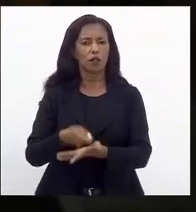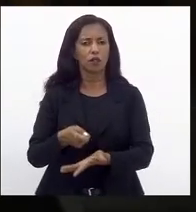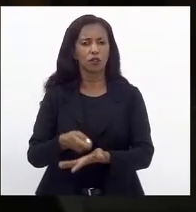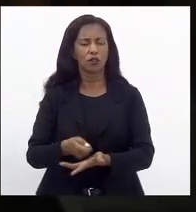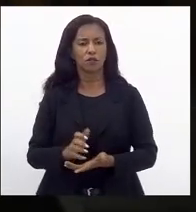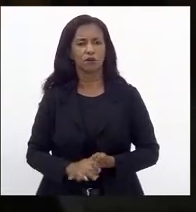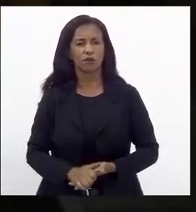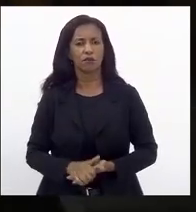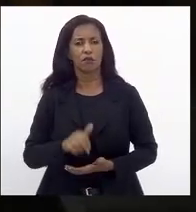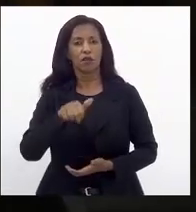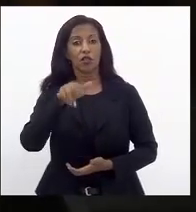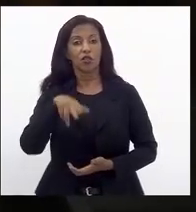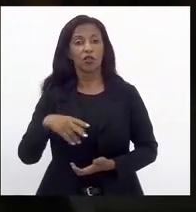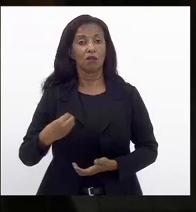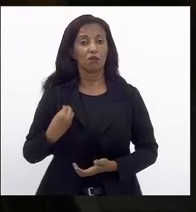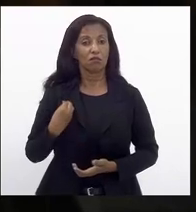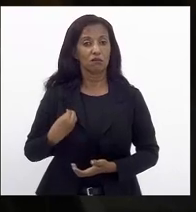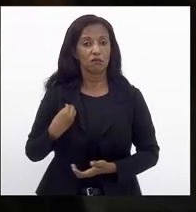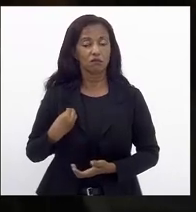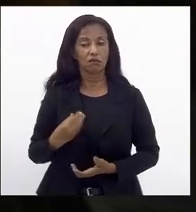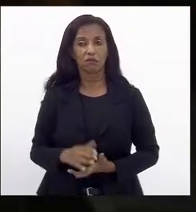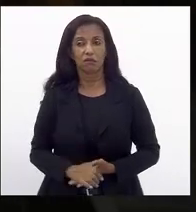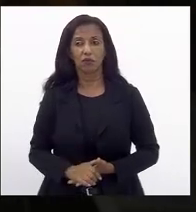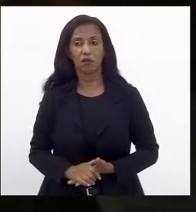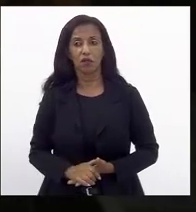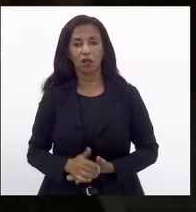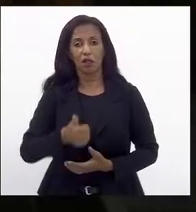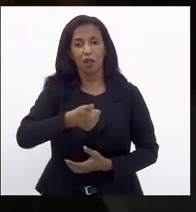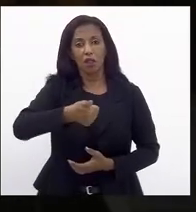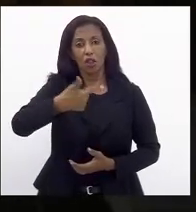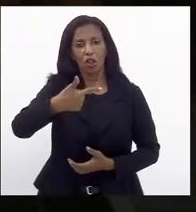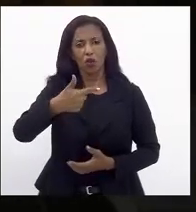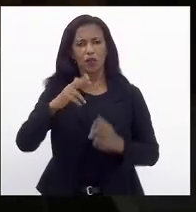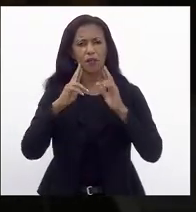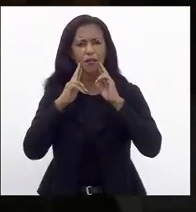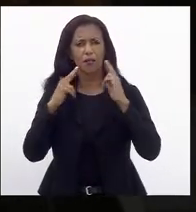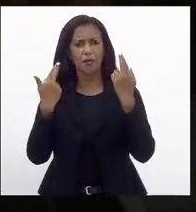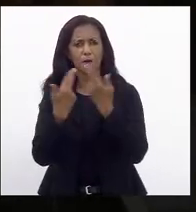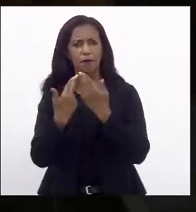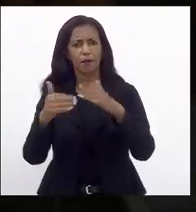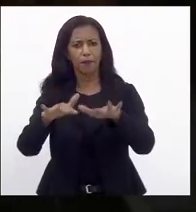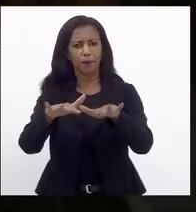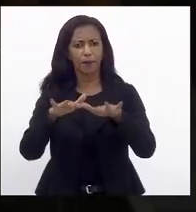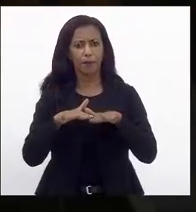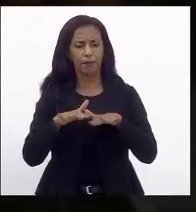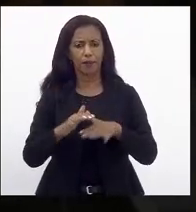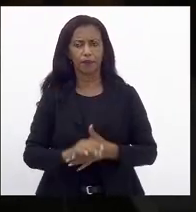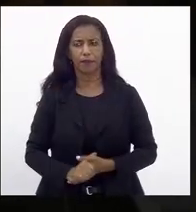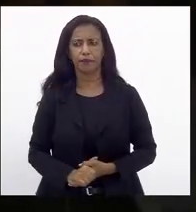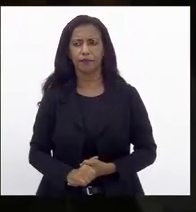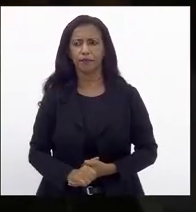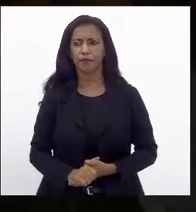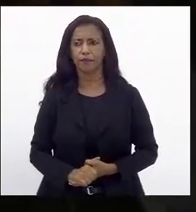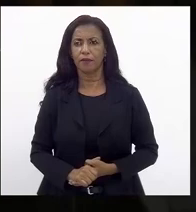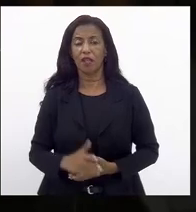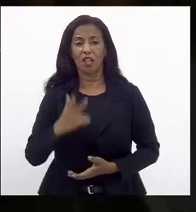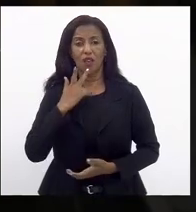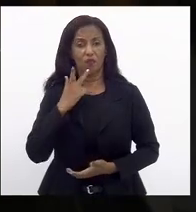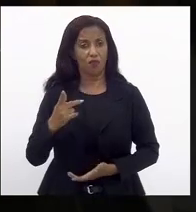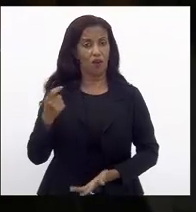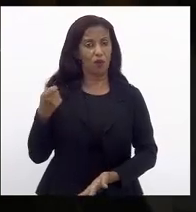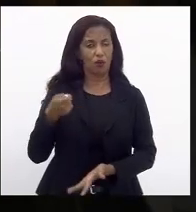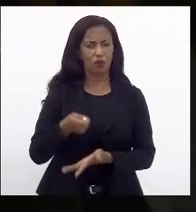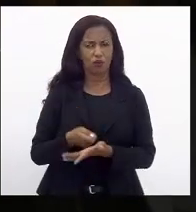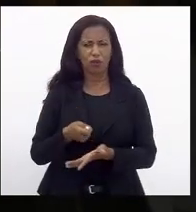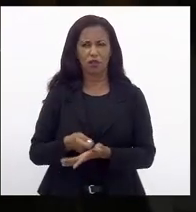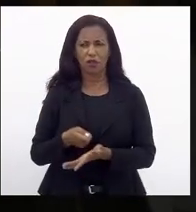de quem esteve presente na stove audiências públicas eu falo com